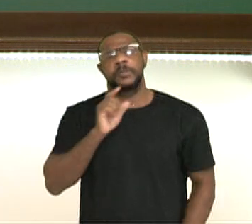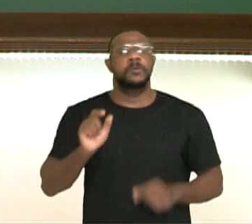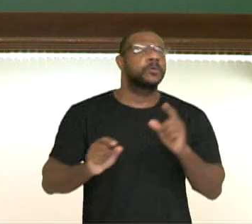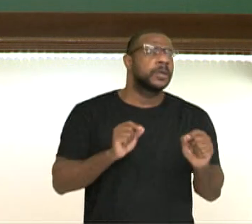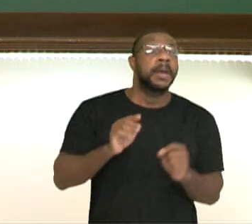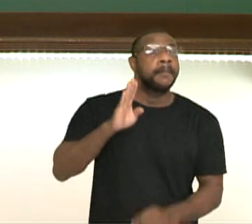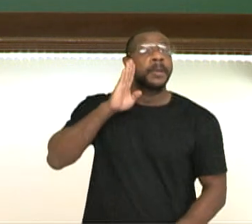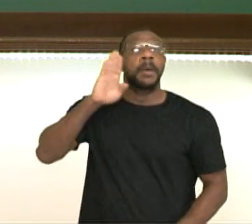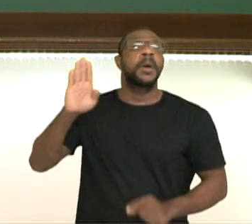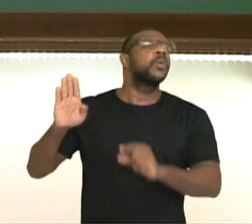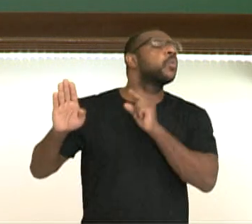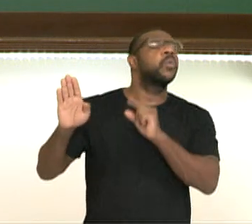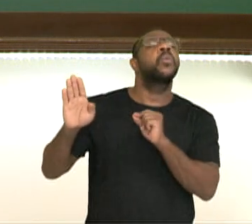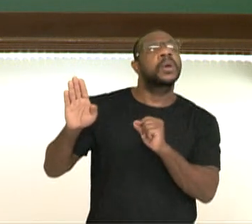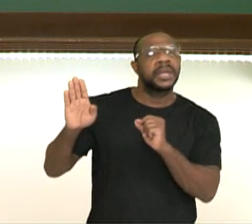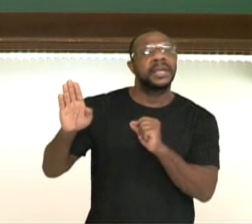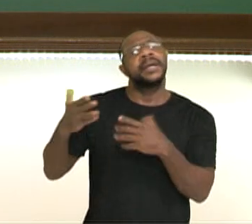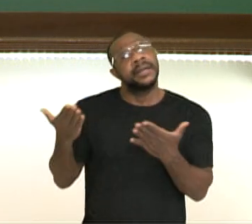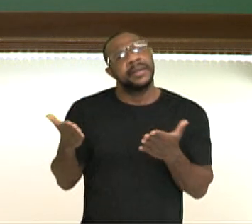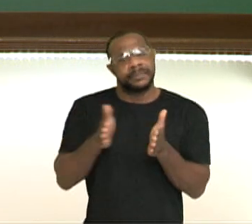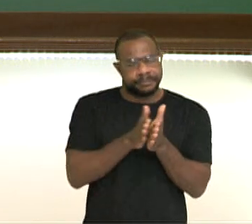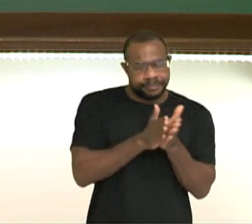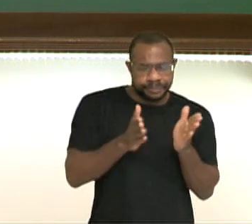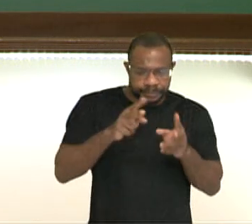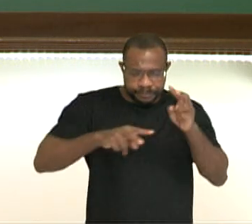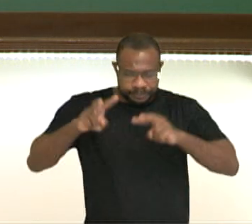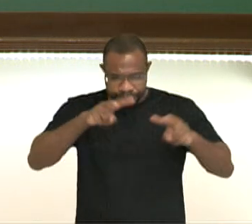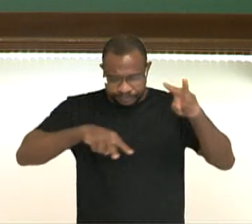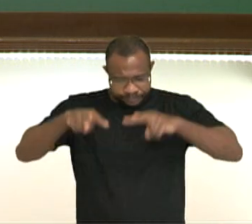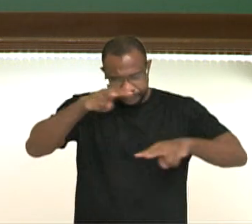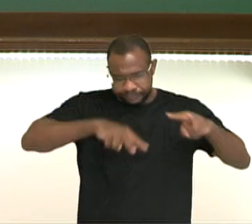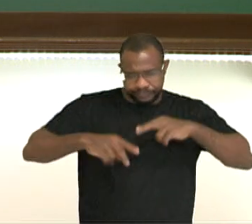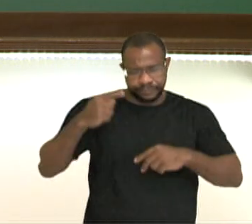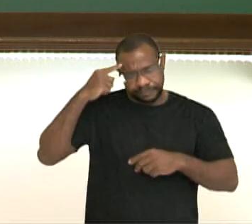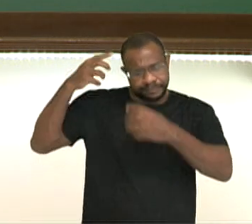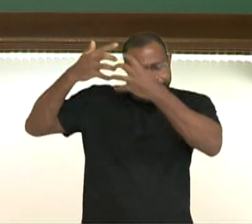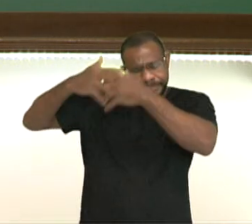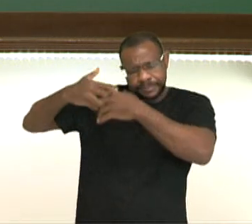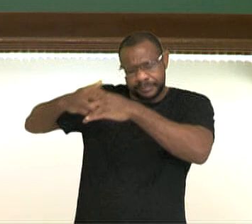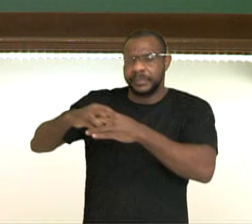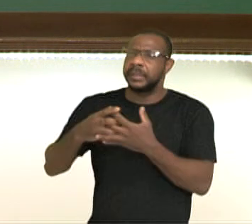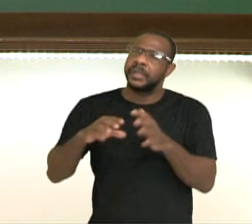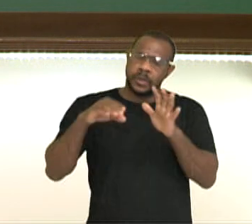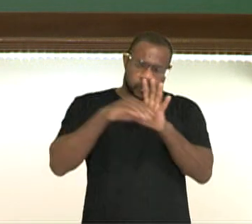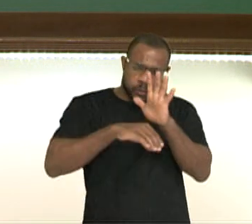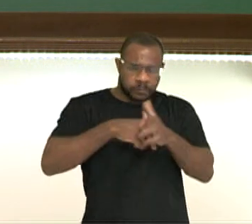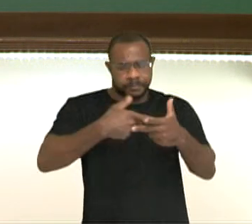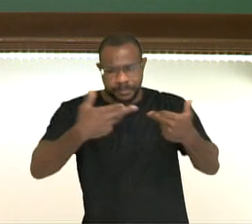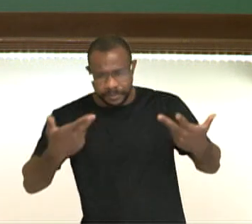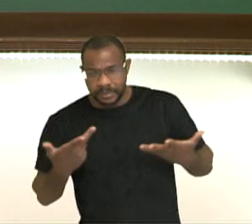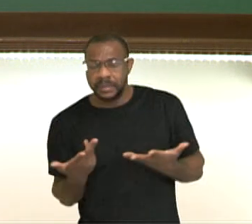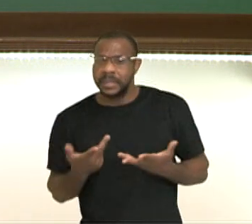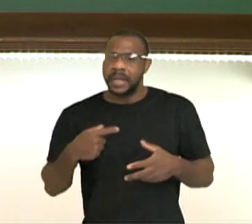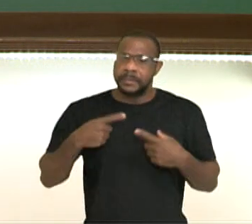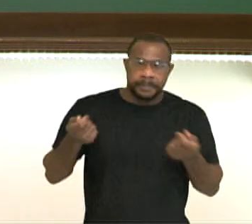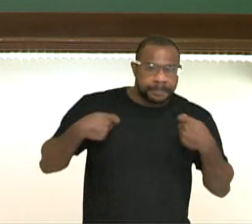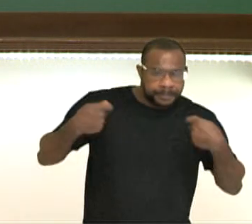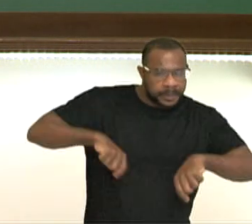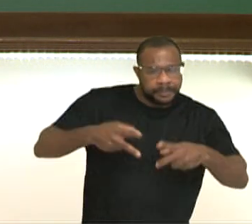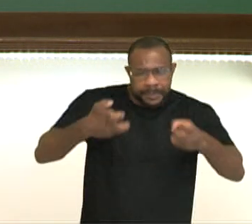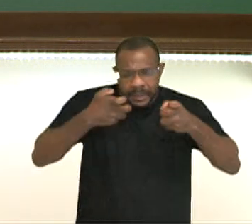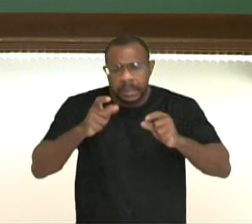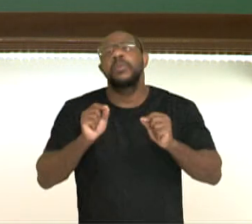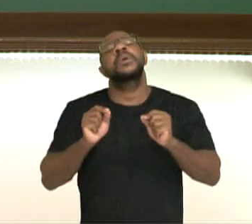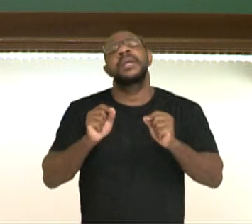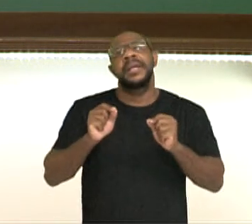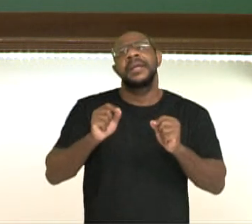mas principalmente que a partir da análise dessas informações e desses conhecimentos, se busque melhorar a condição de vida